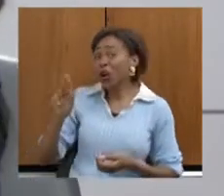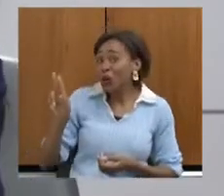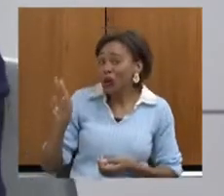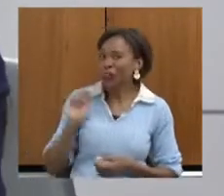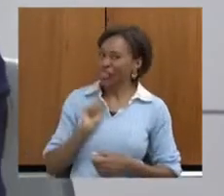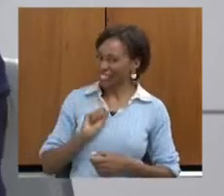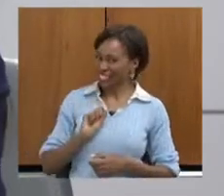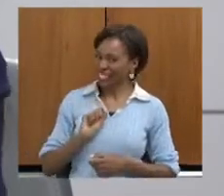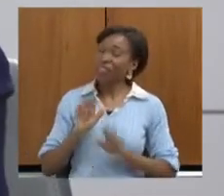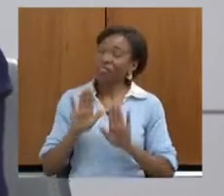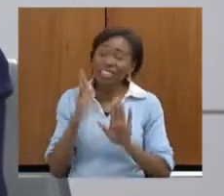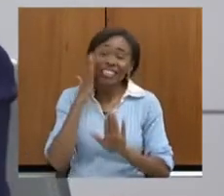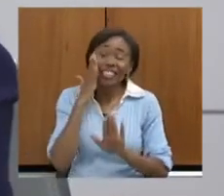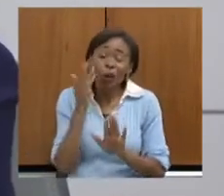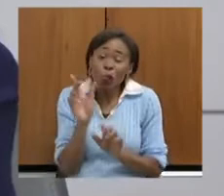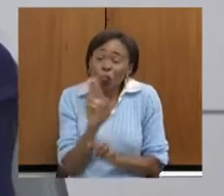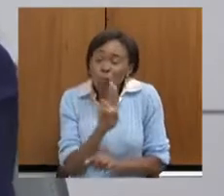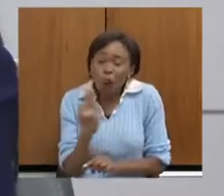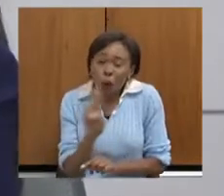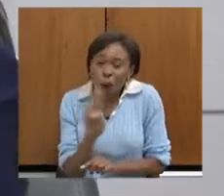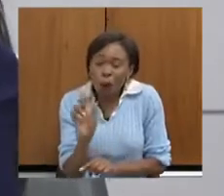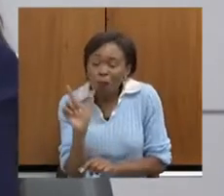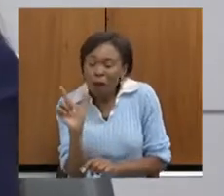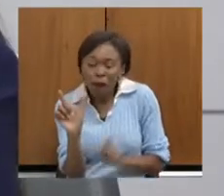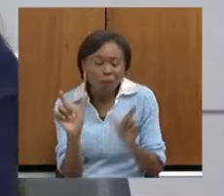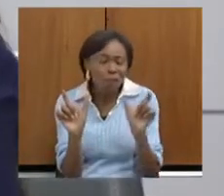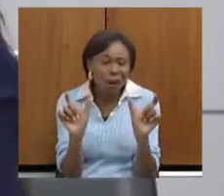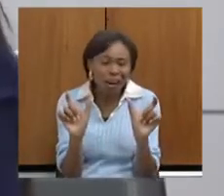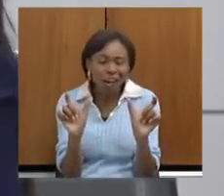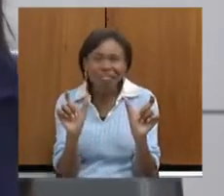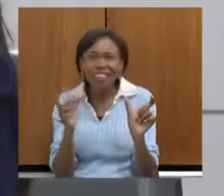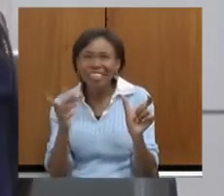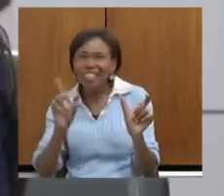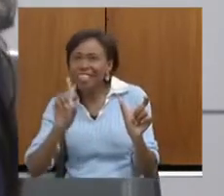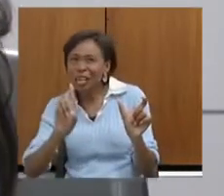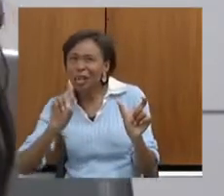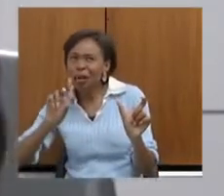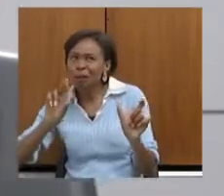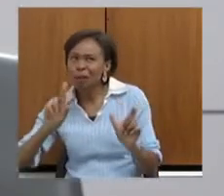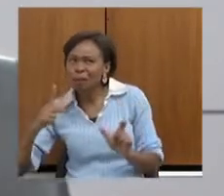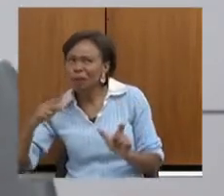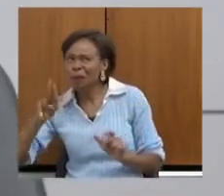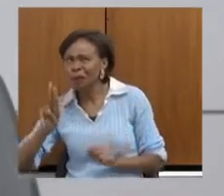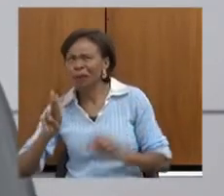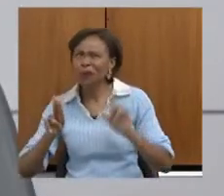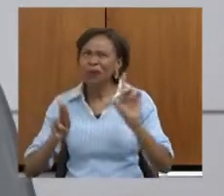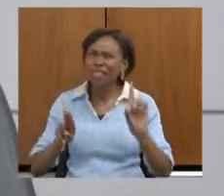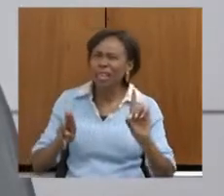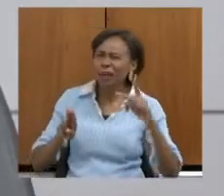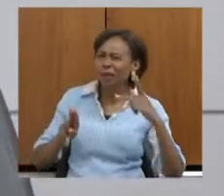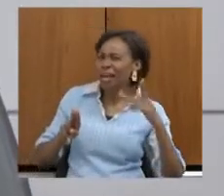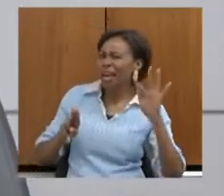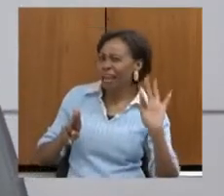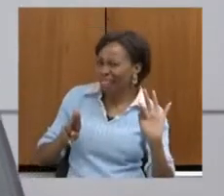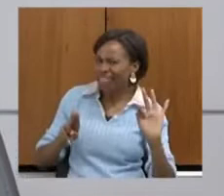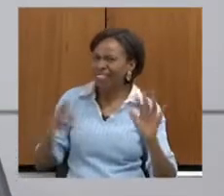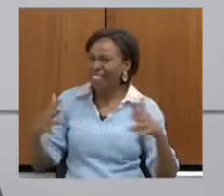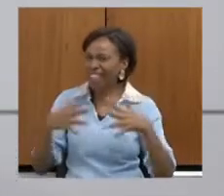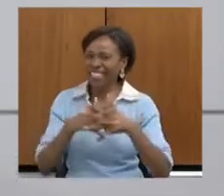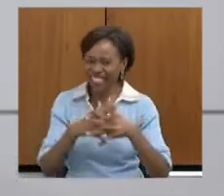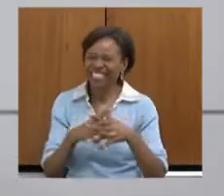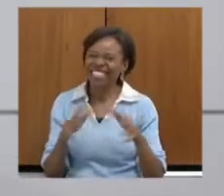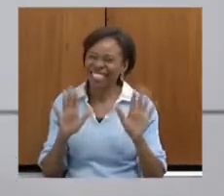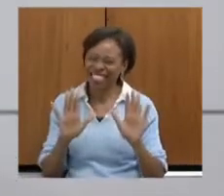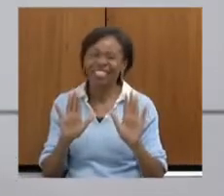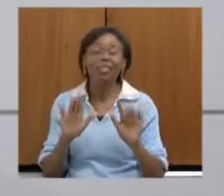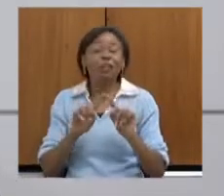eu sei que o nome confunde e atrapalha Então é só